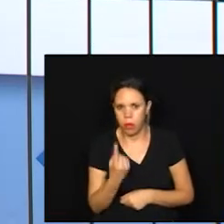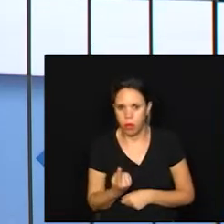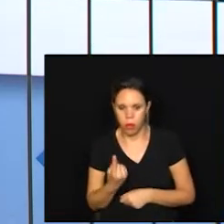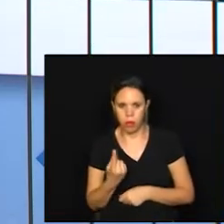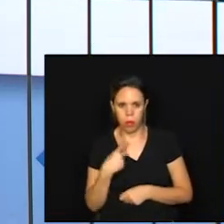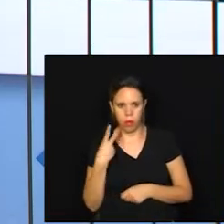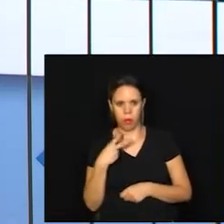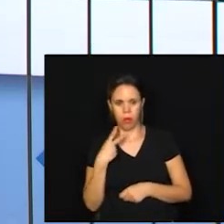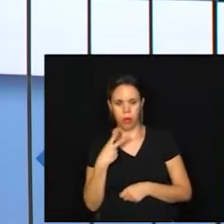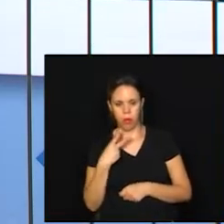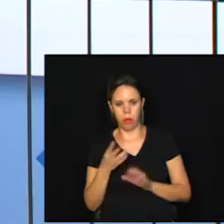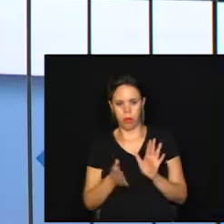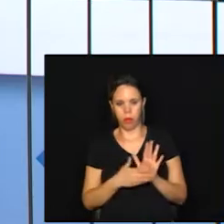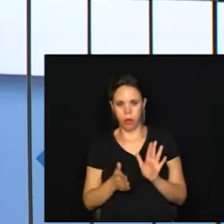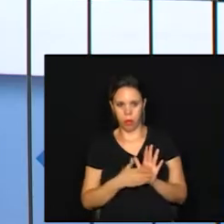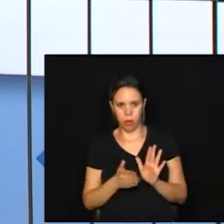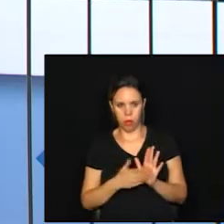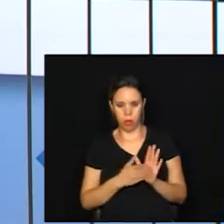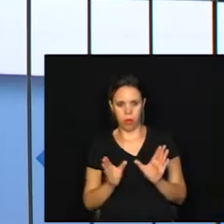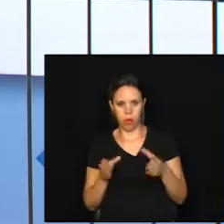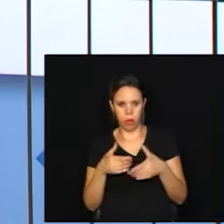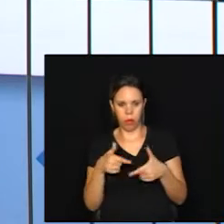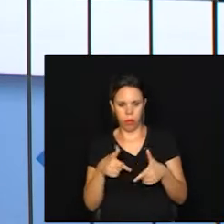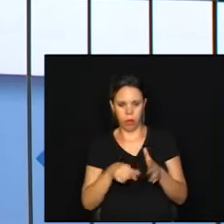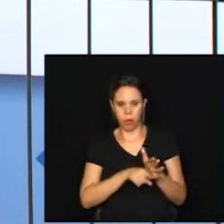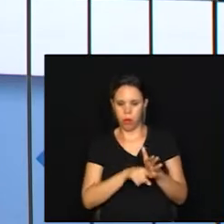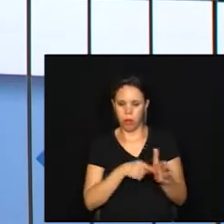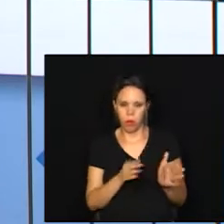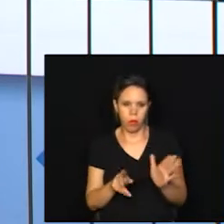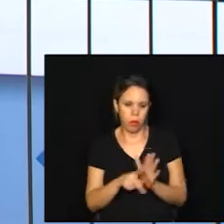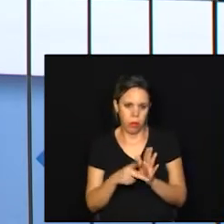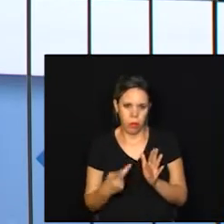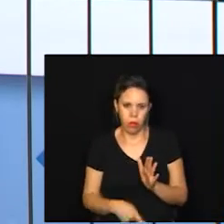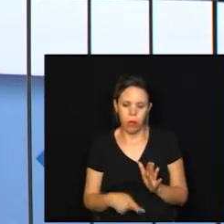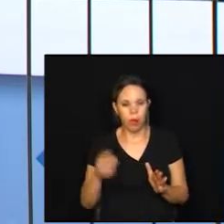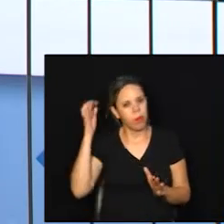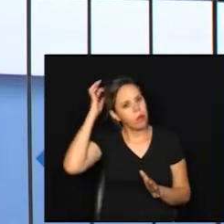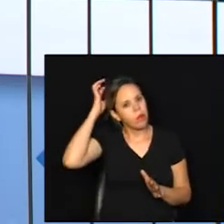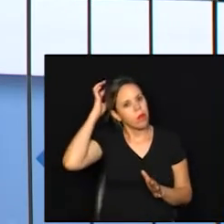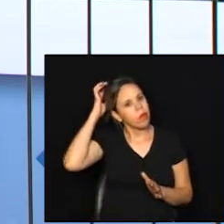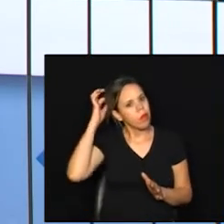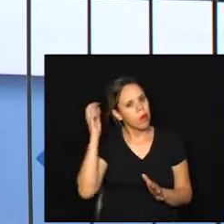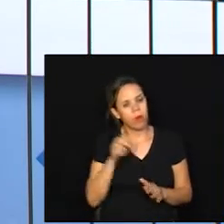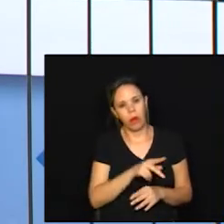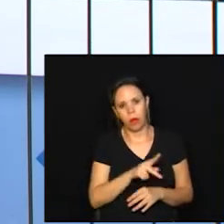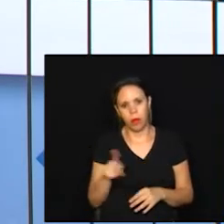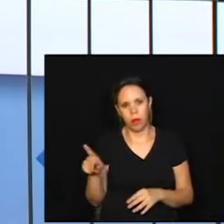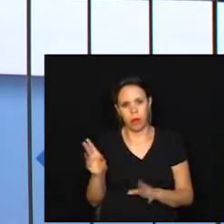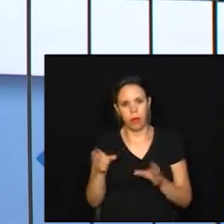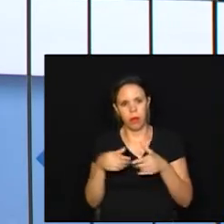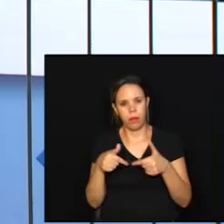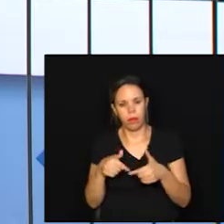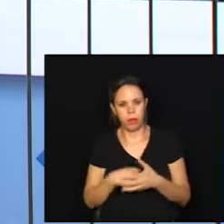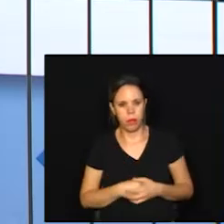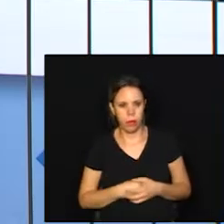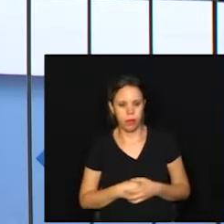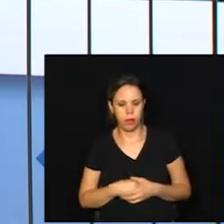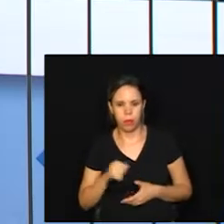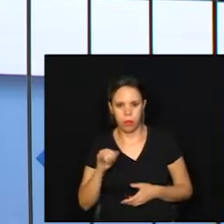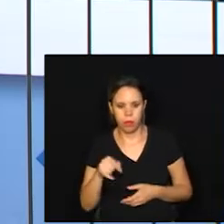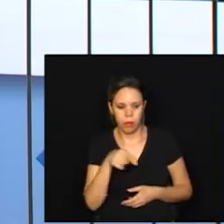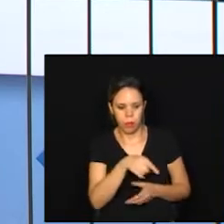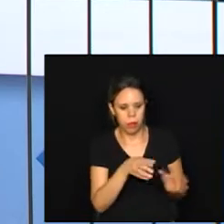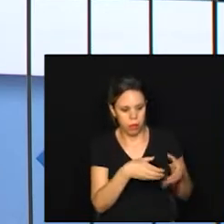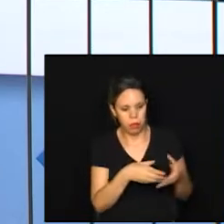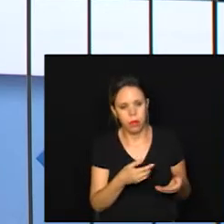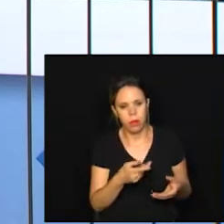vereador que propõe uma comissão de estudos, ele automaticamente é o presidente dessa comissão. Se essa